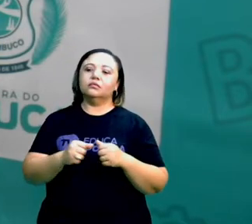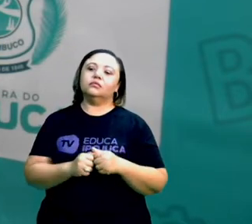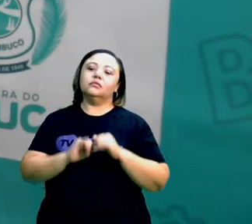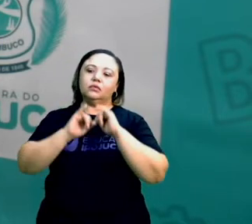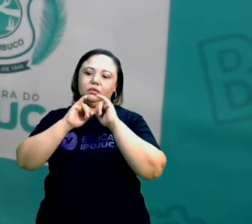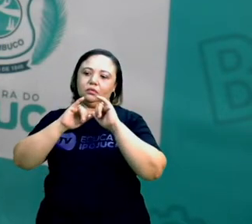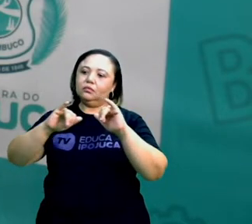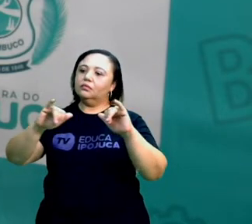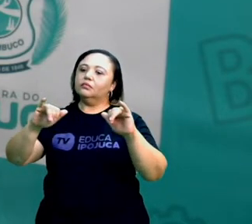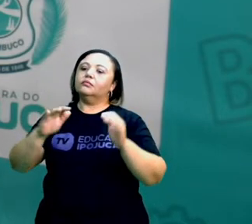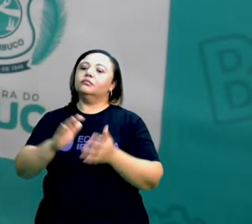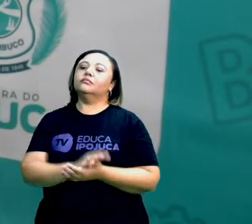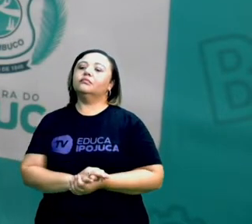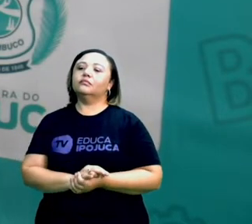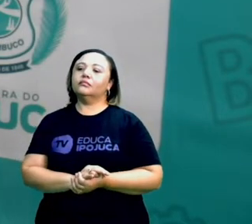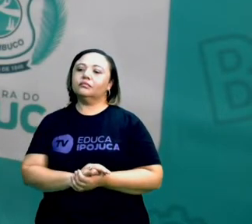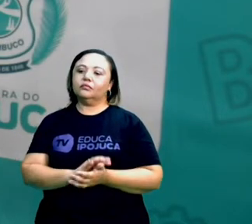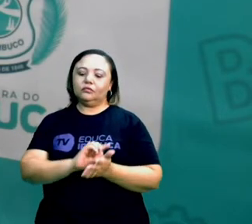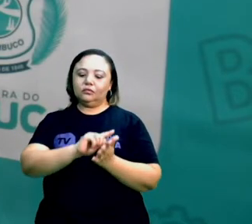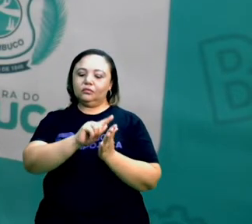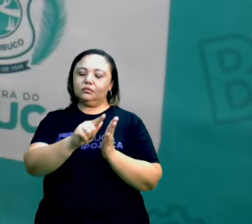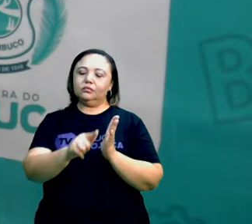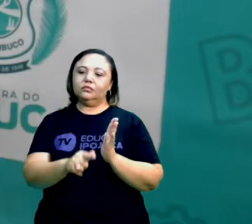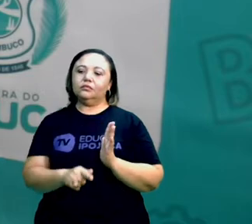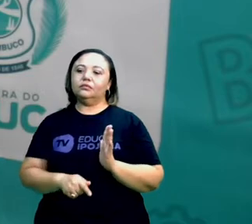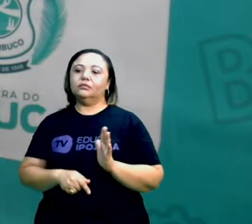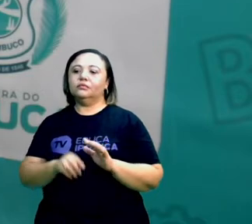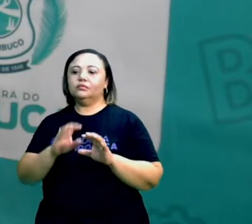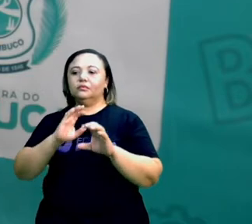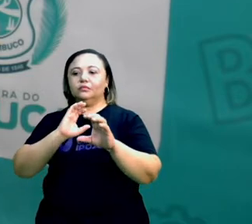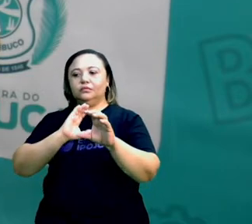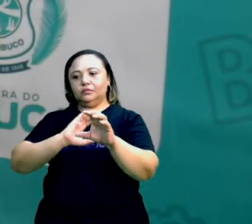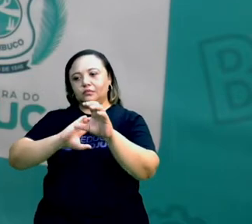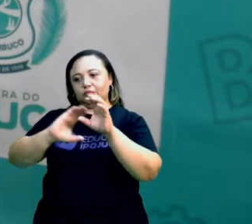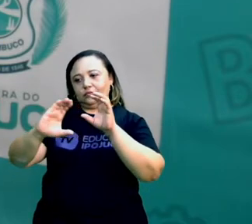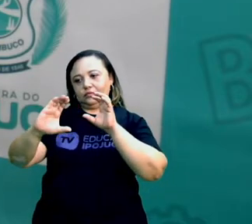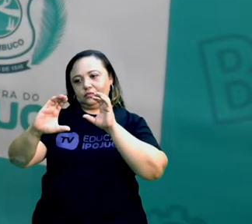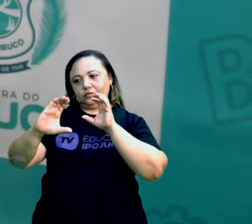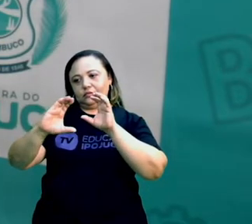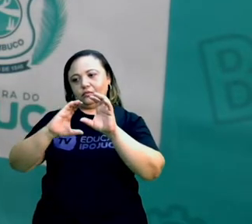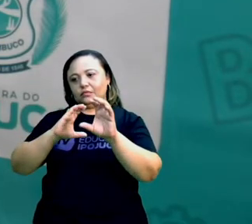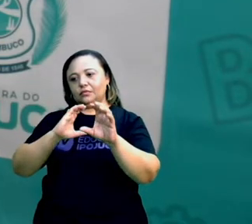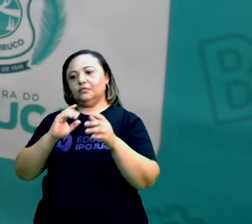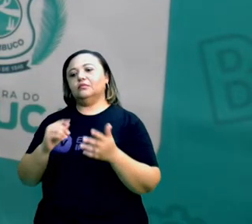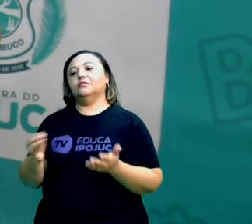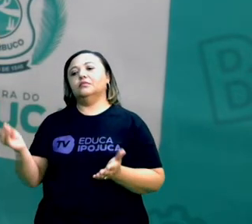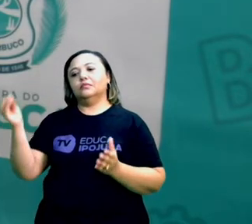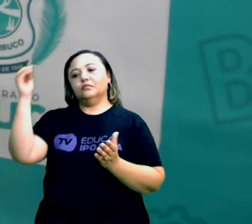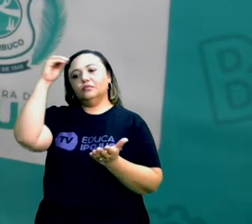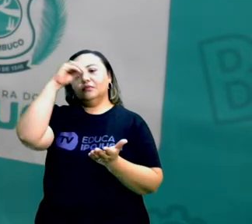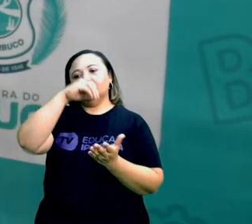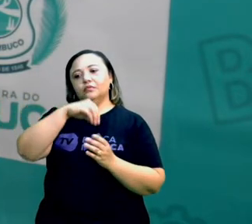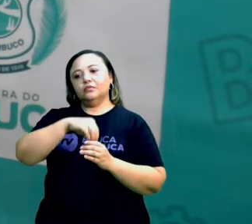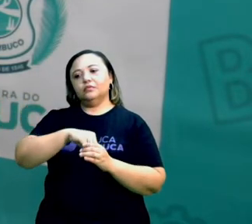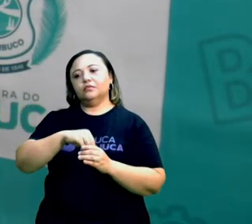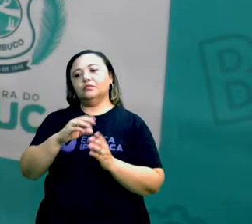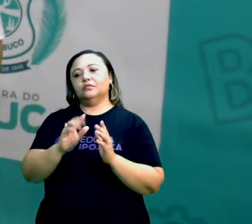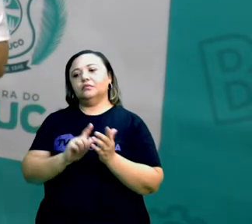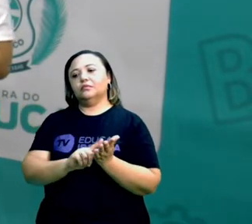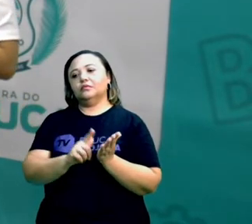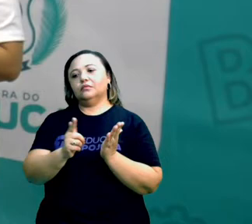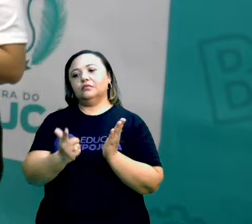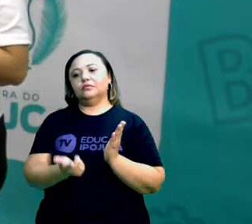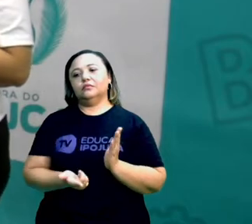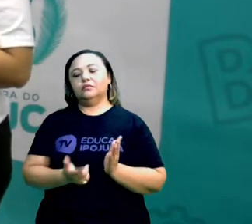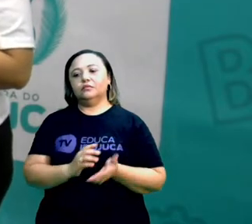aí vai. Vários outros gêneros com propósitos comunicativos diferentes nós temos dentro dos gêneros